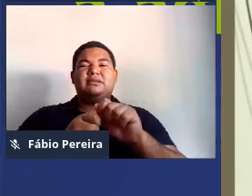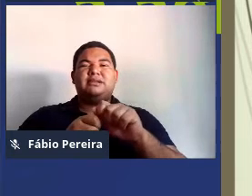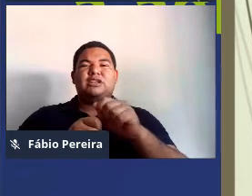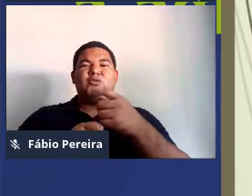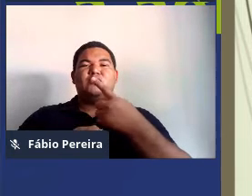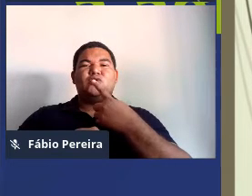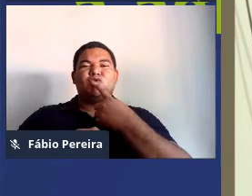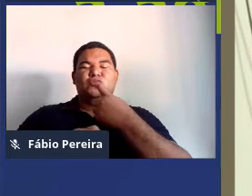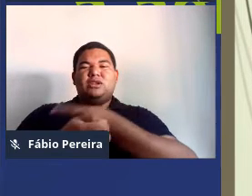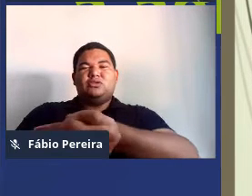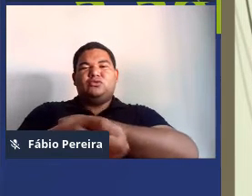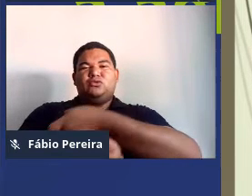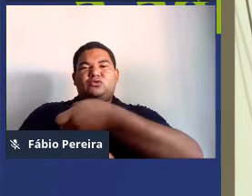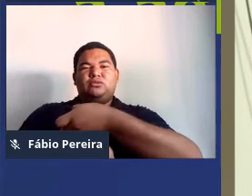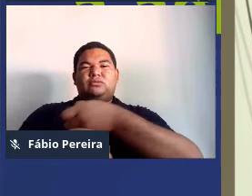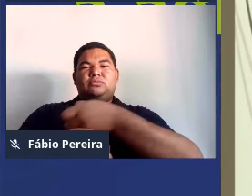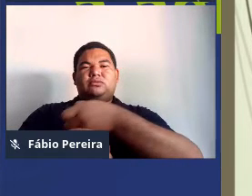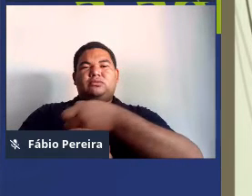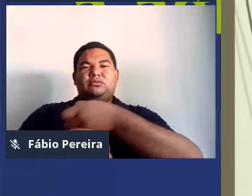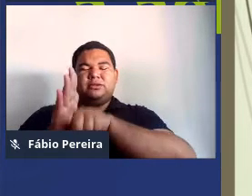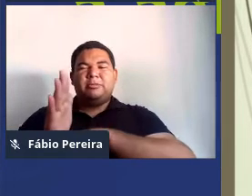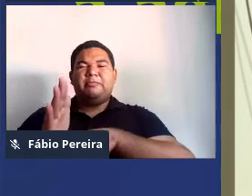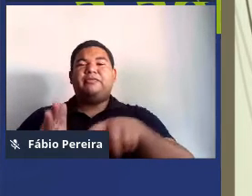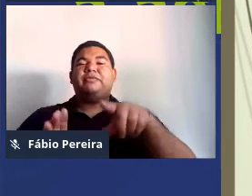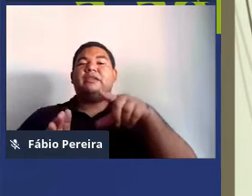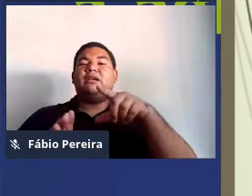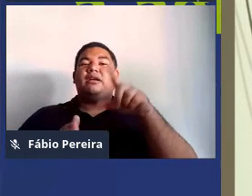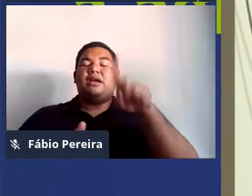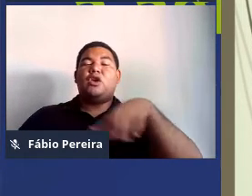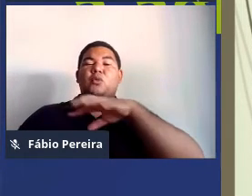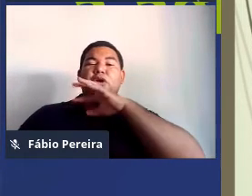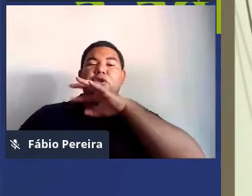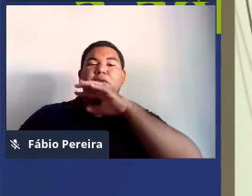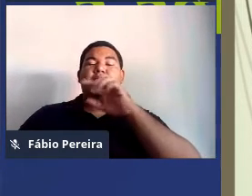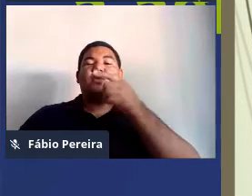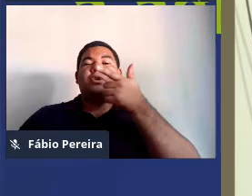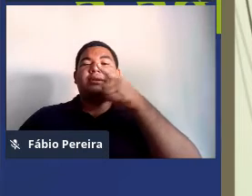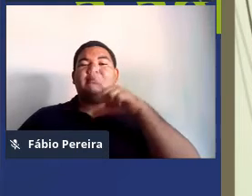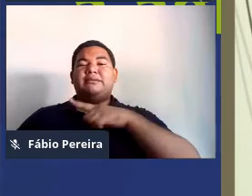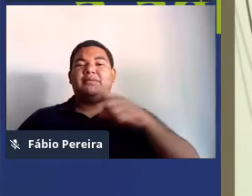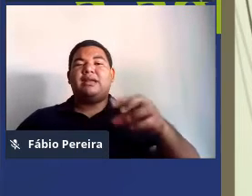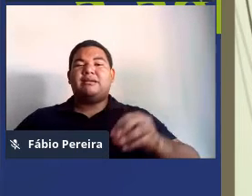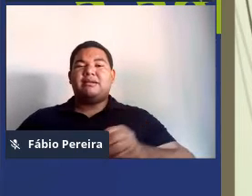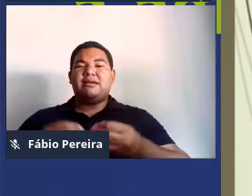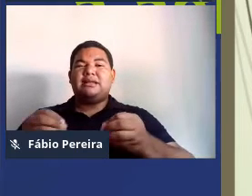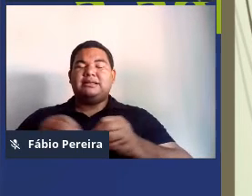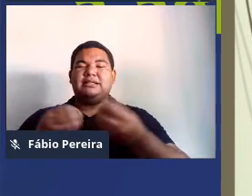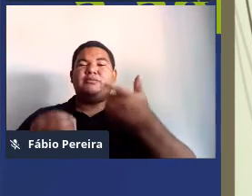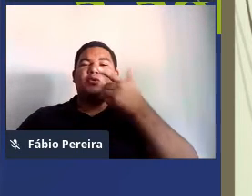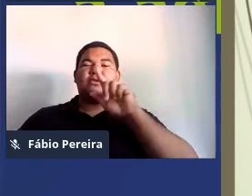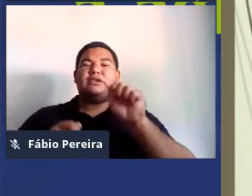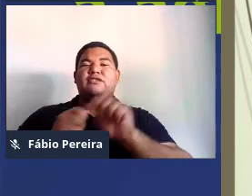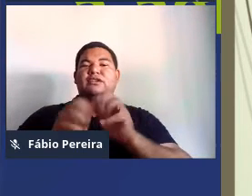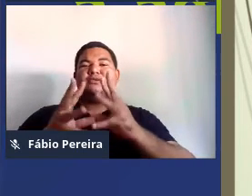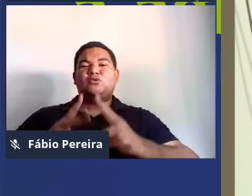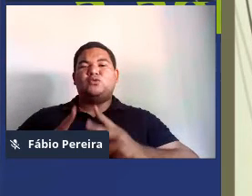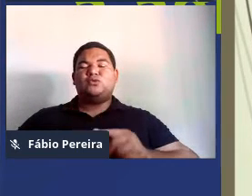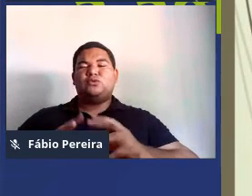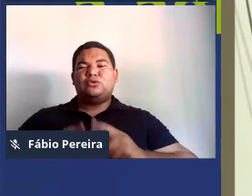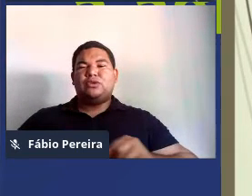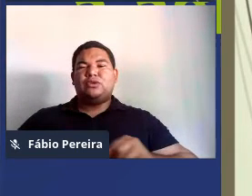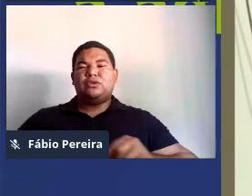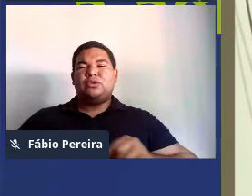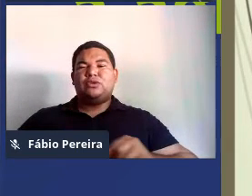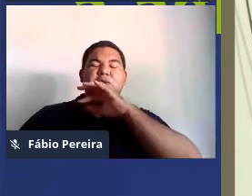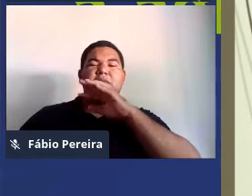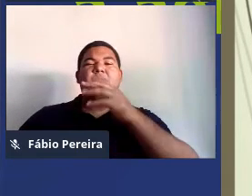uma espécie preparada para digerir matéria de origem animal e vegetal, nos ingredientes de sua dieta. Então, isso me